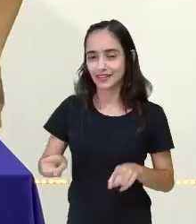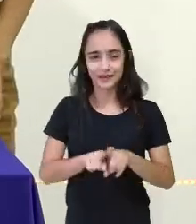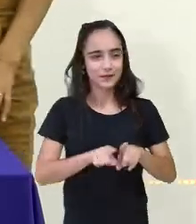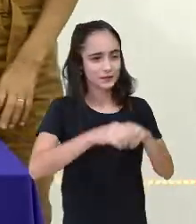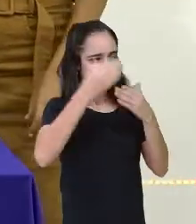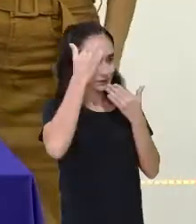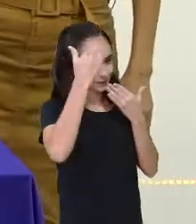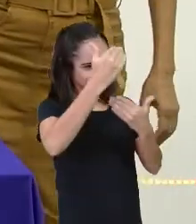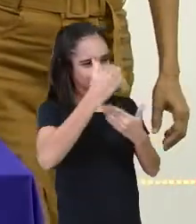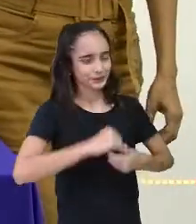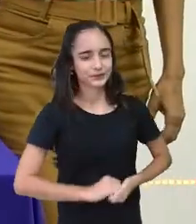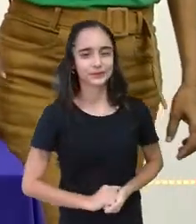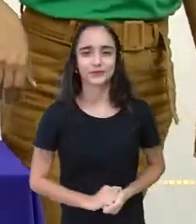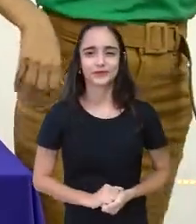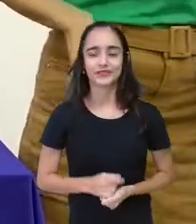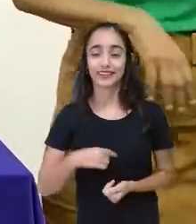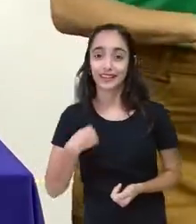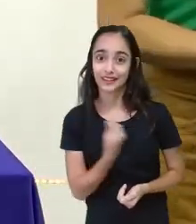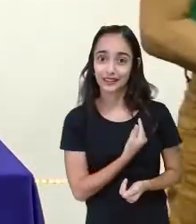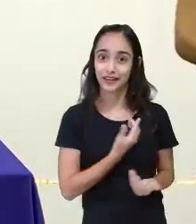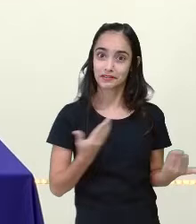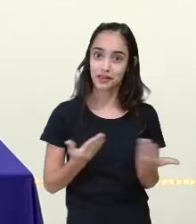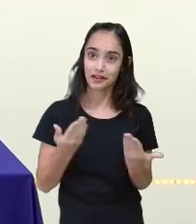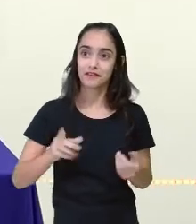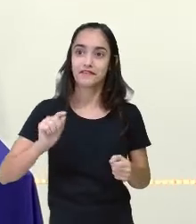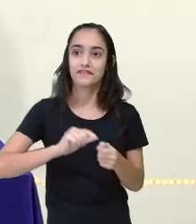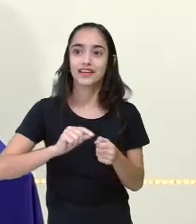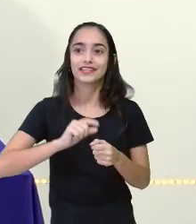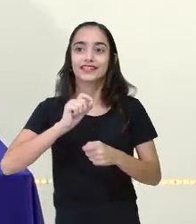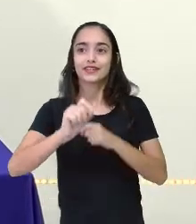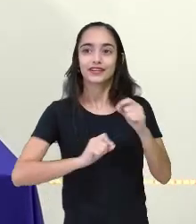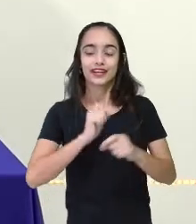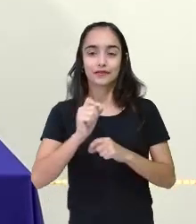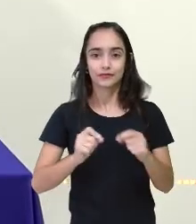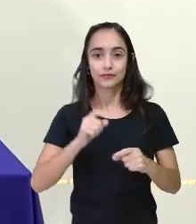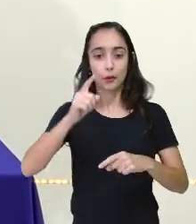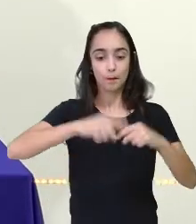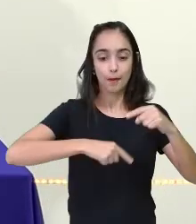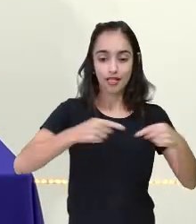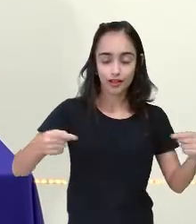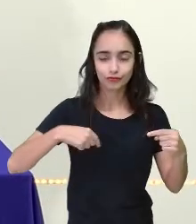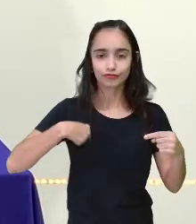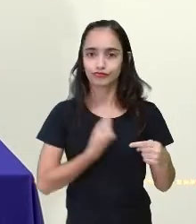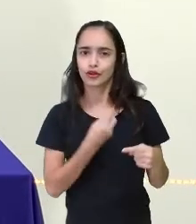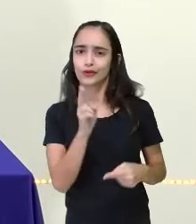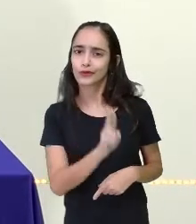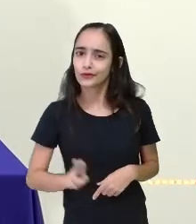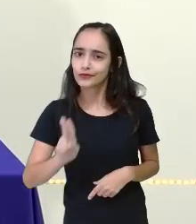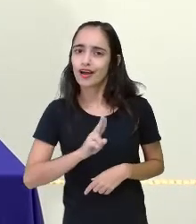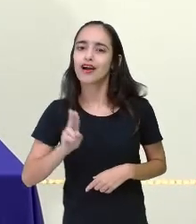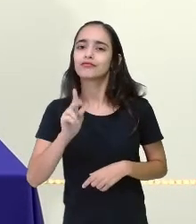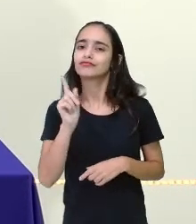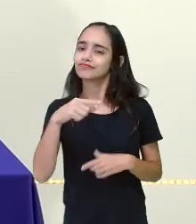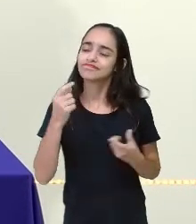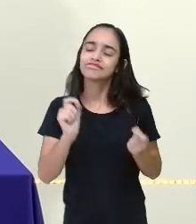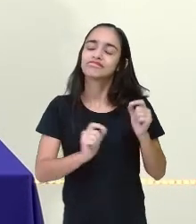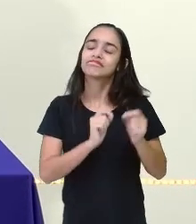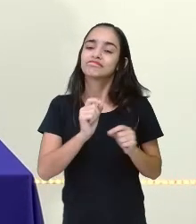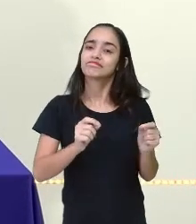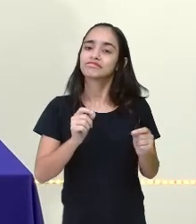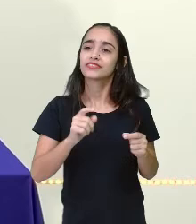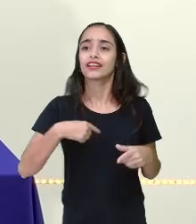professora Verônica. E a gente vai aqui fazer aqui, ó, o material que nós usamos, né?